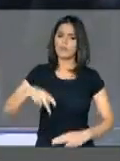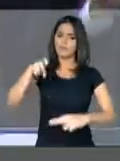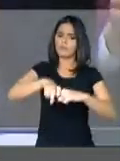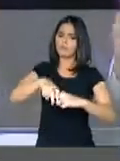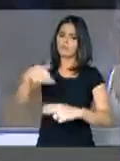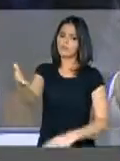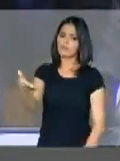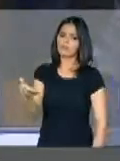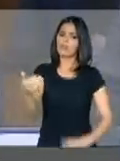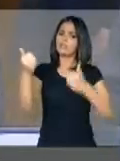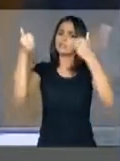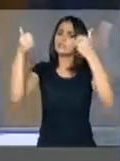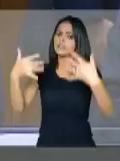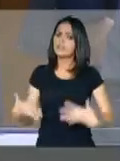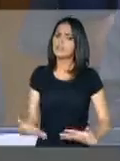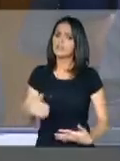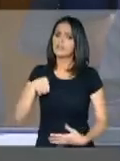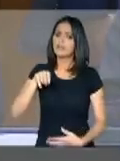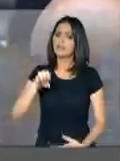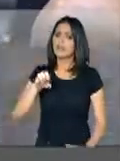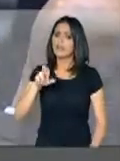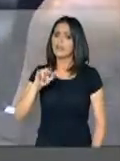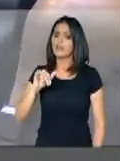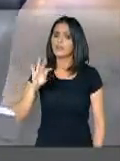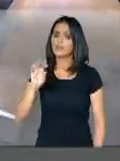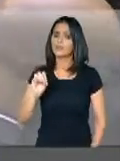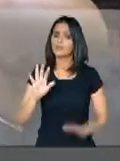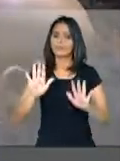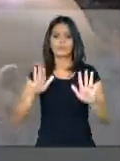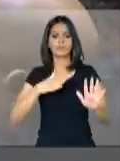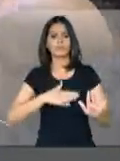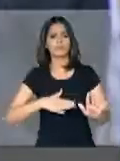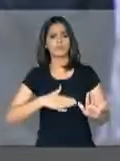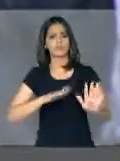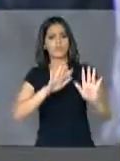mérito, presidente. O presidente está esclarecendo. Não, está aberto o debate. Está justificando, presidente.